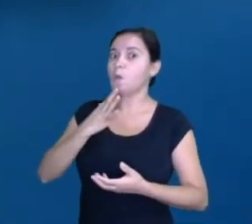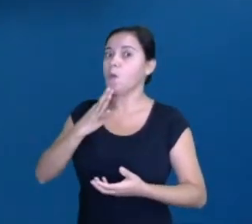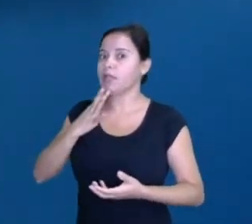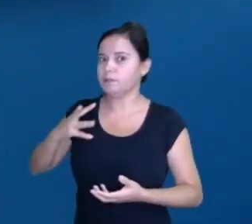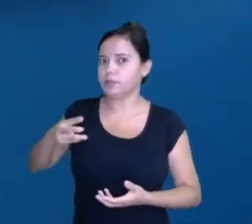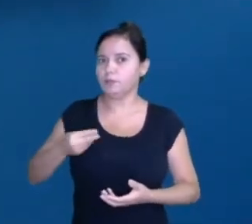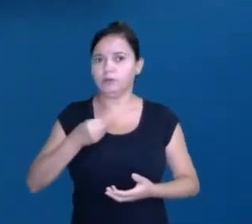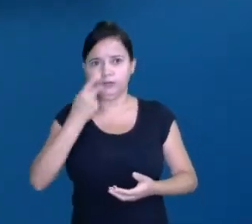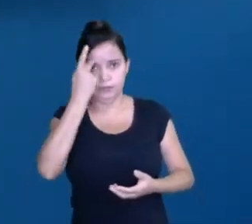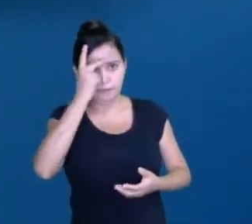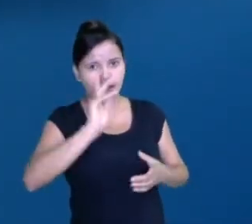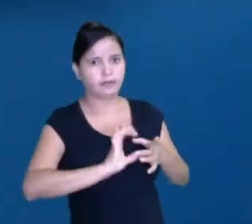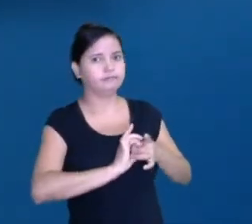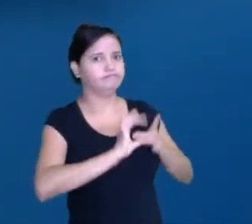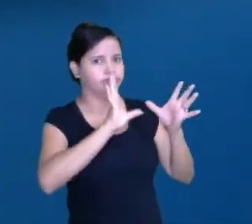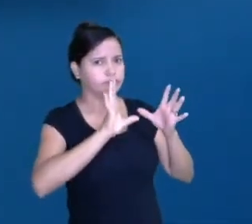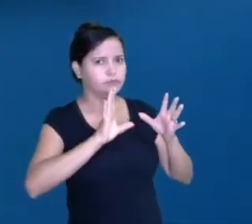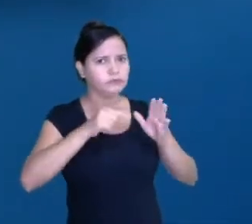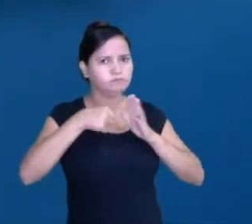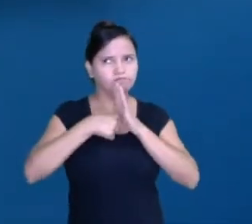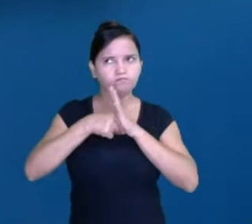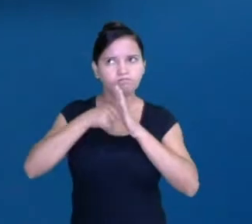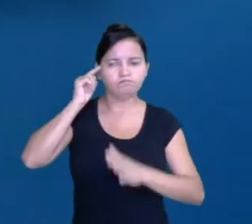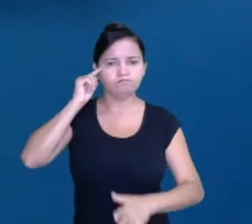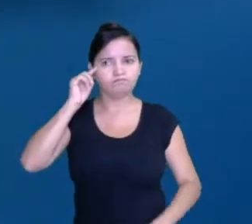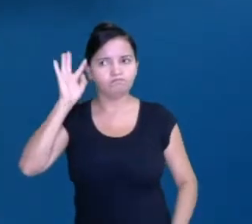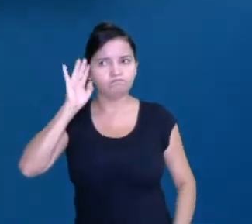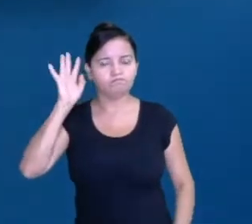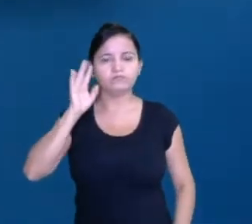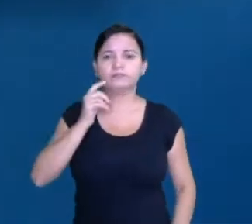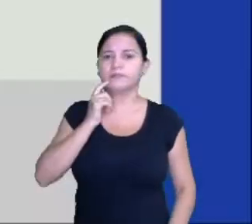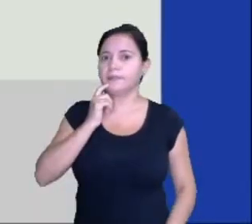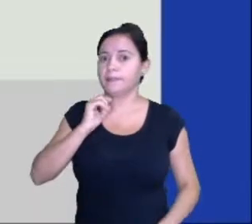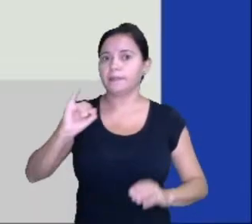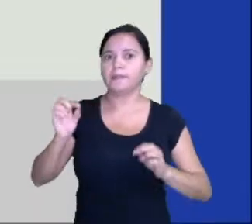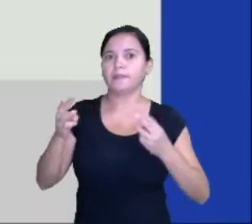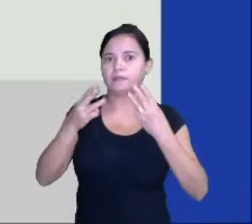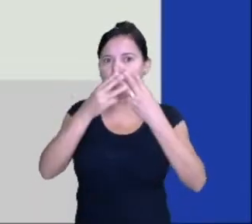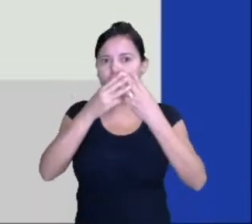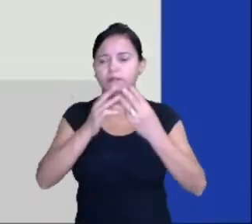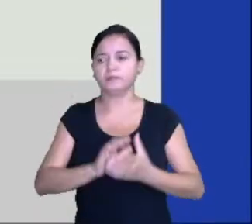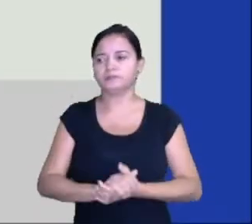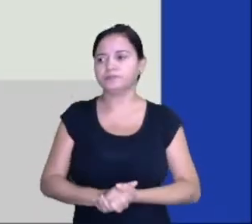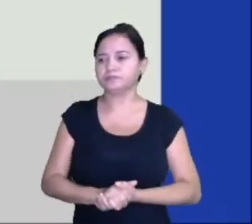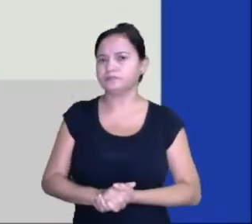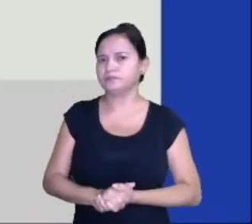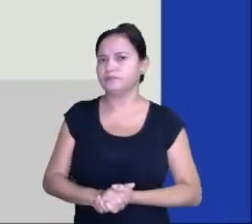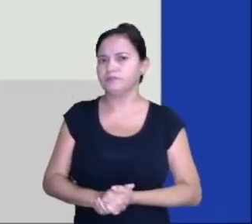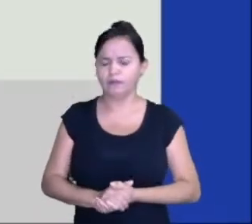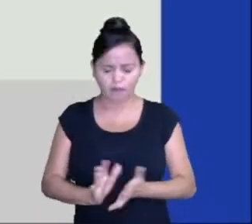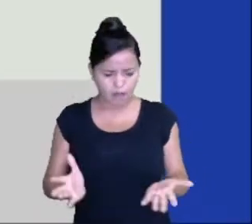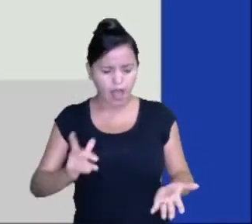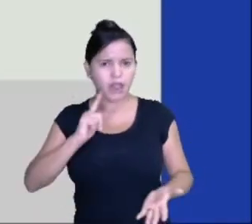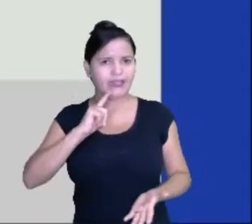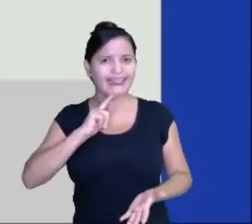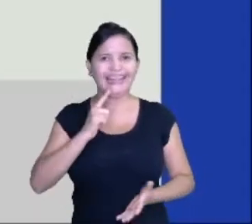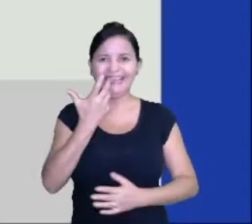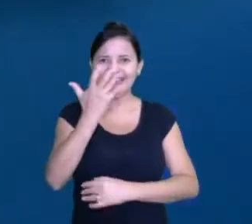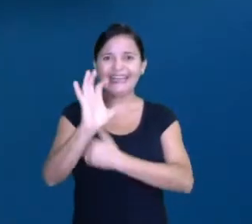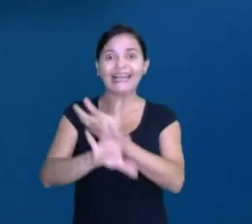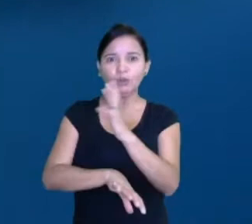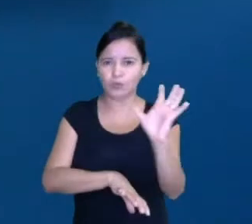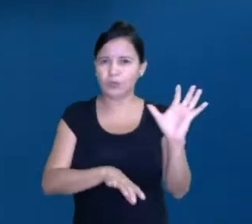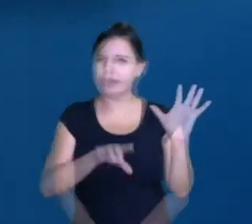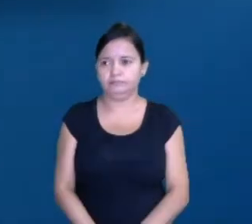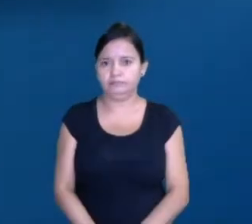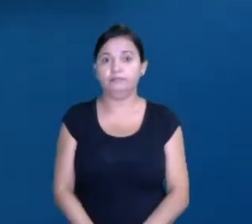as indagações, de fazer os questionamentos. Por favor, nosso próximo slide. Então, qual seria a natureza dos hormônios? E aí eu vou pedir para a produção voltar aqui